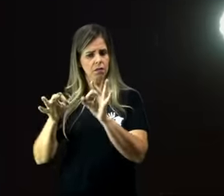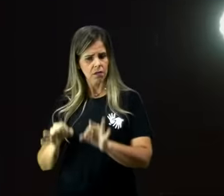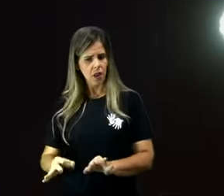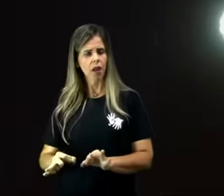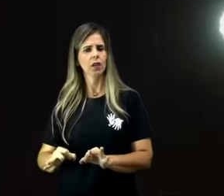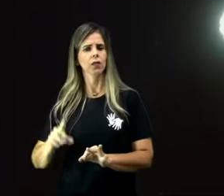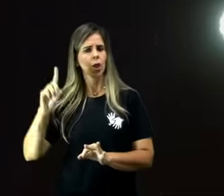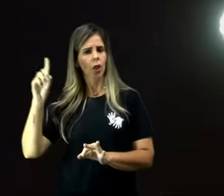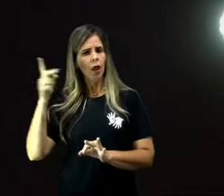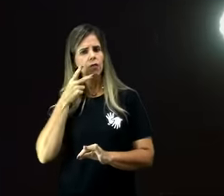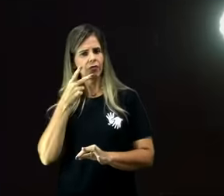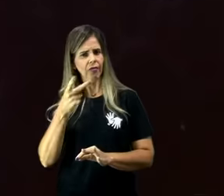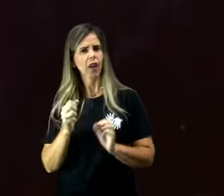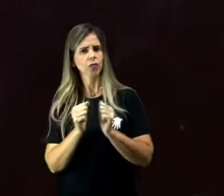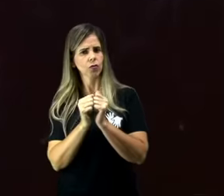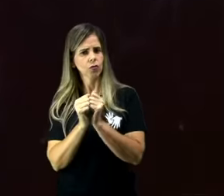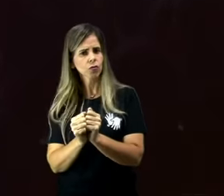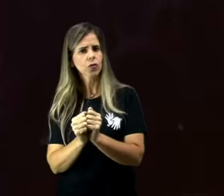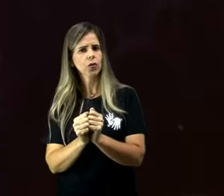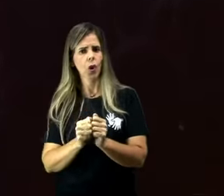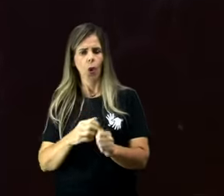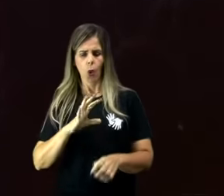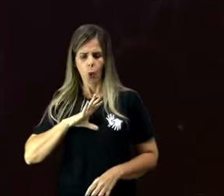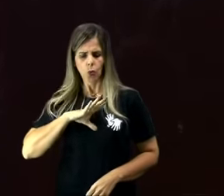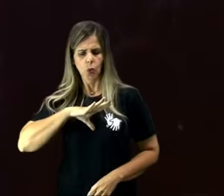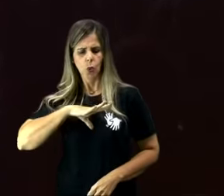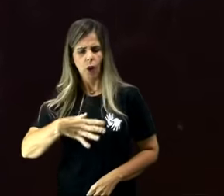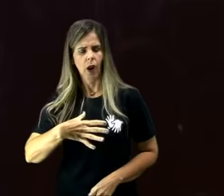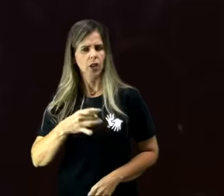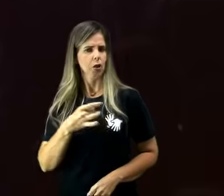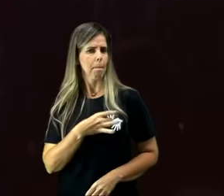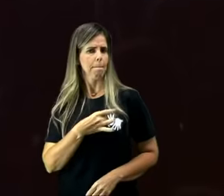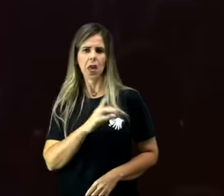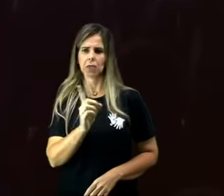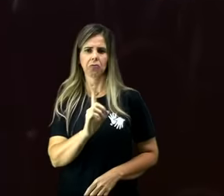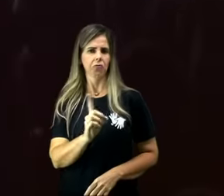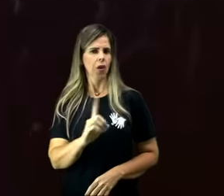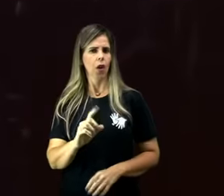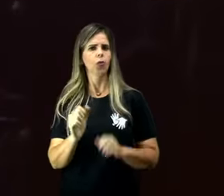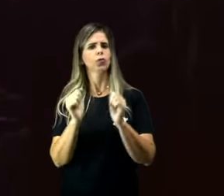se espante, não tenha medo, coragem. Eu estou contigo.